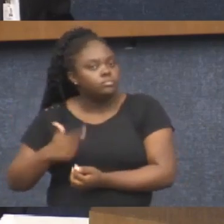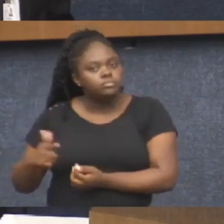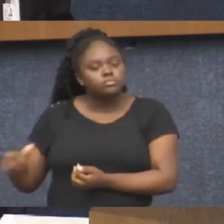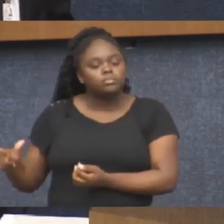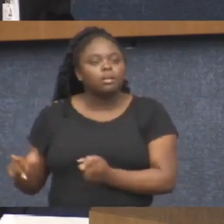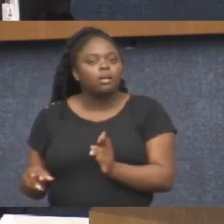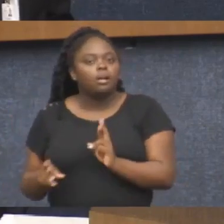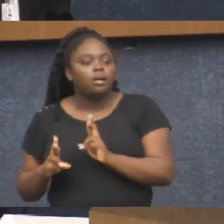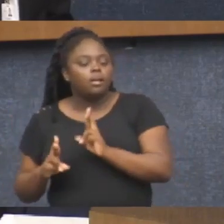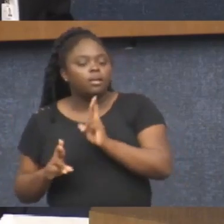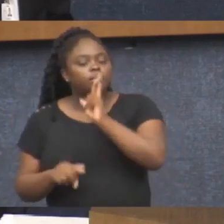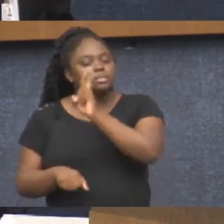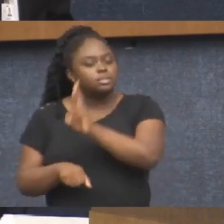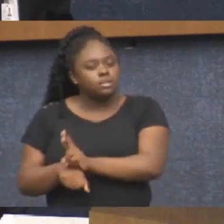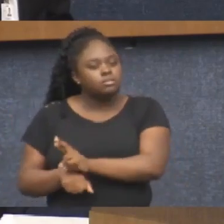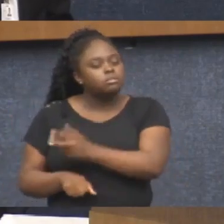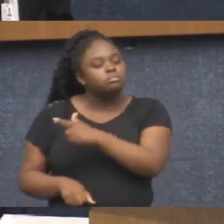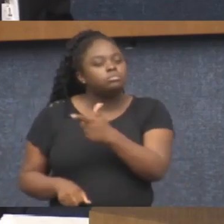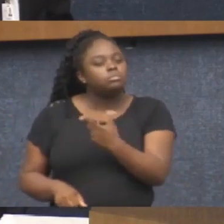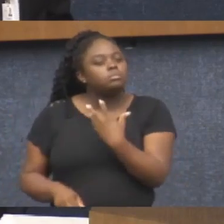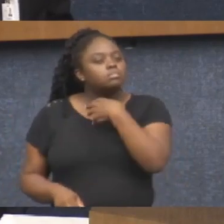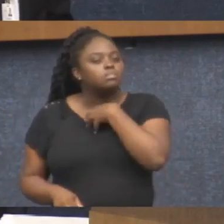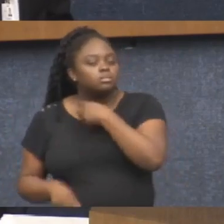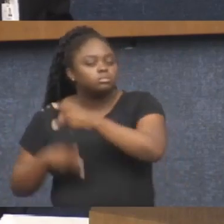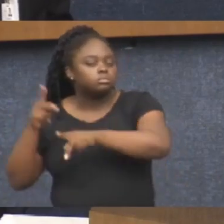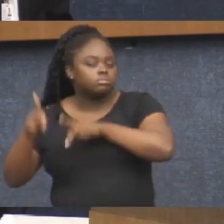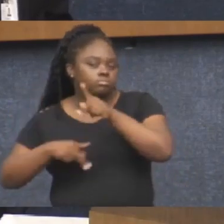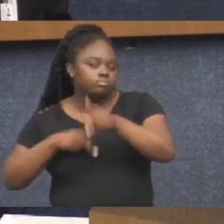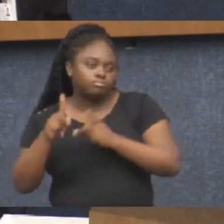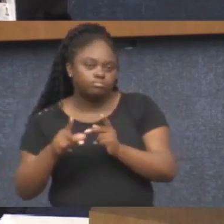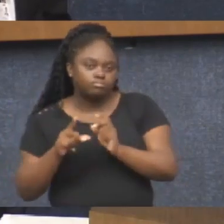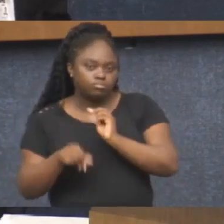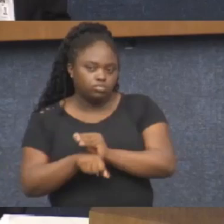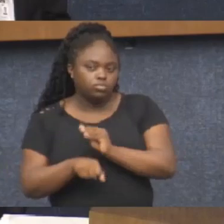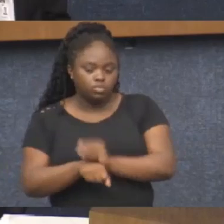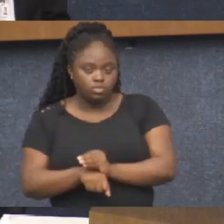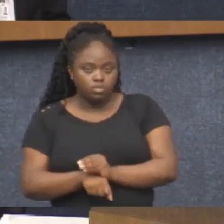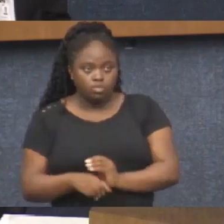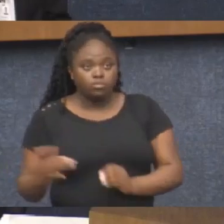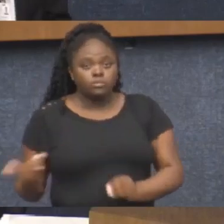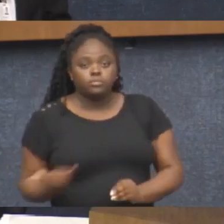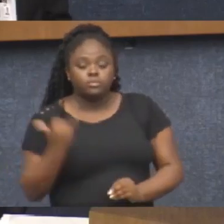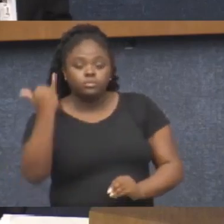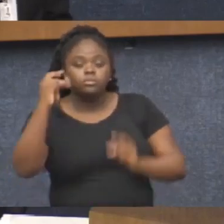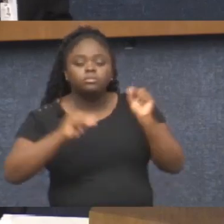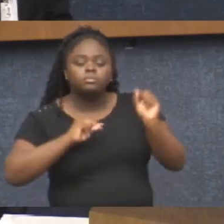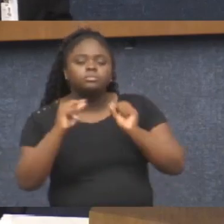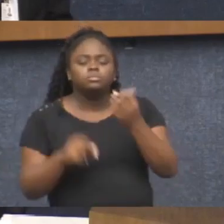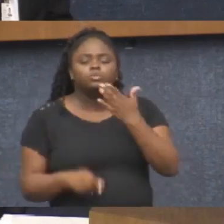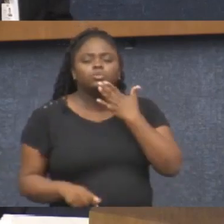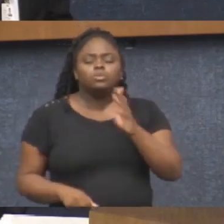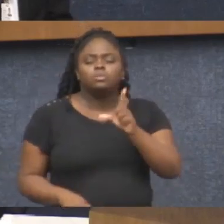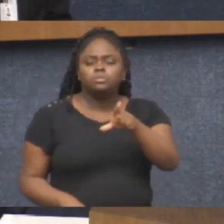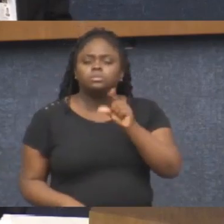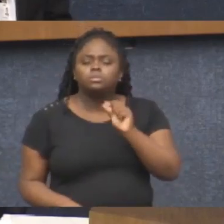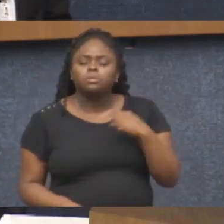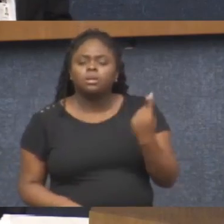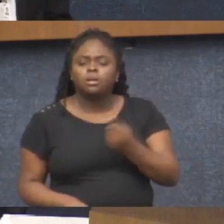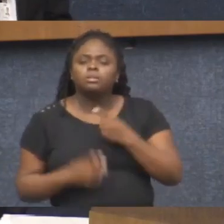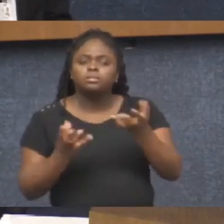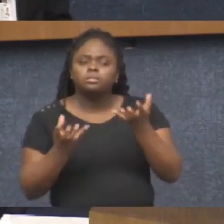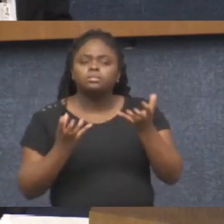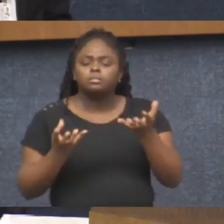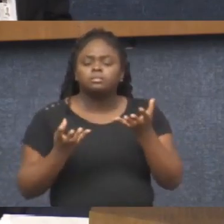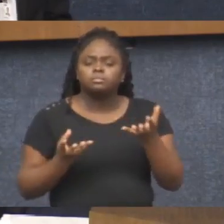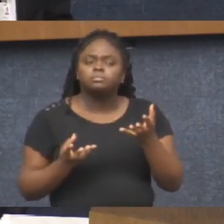não tenha impacto sobre a população que cuida. O ponto aqui é qual que é a escolha que queremos para a